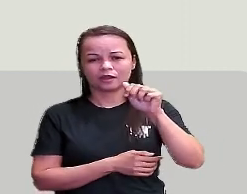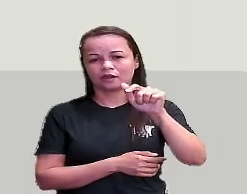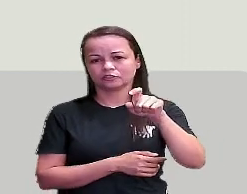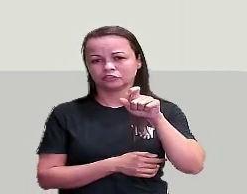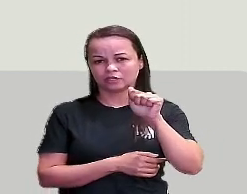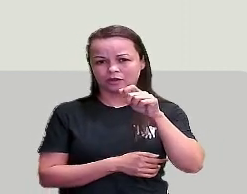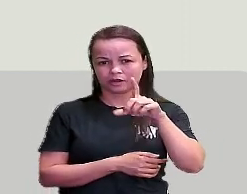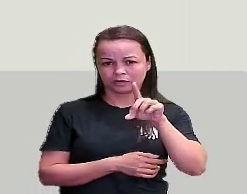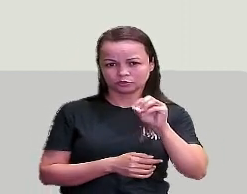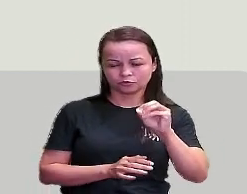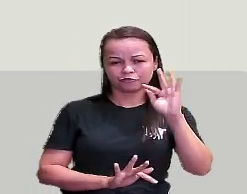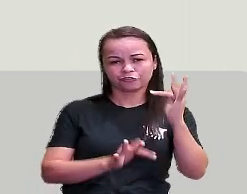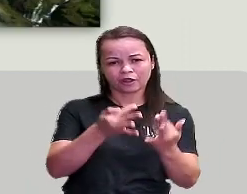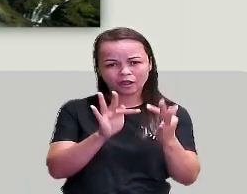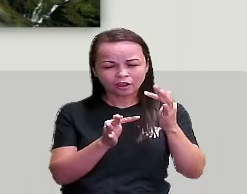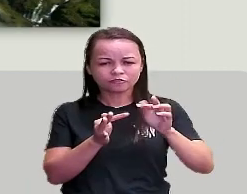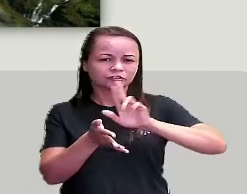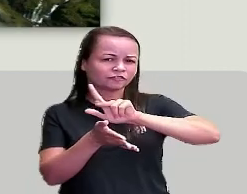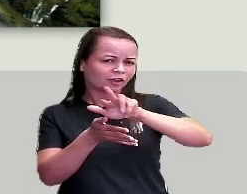diante.